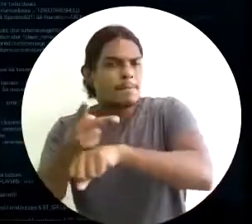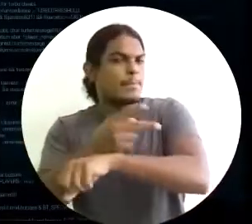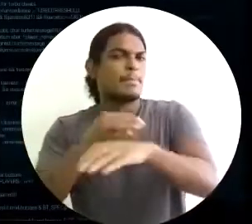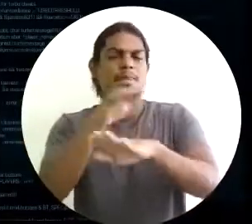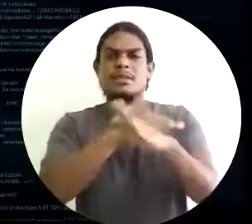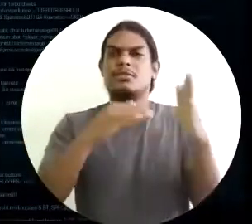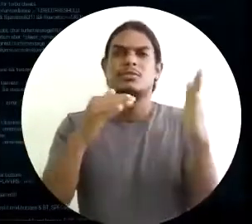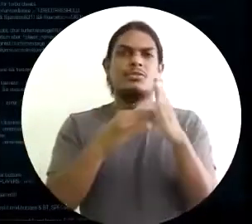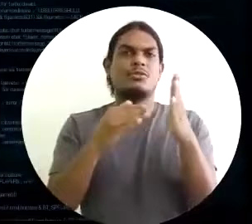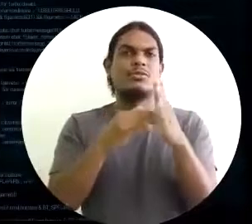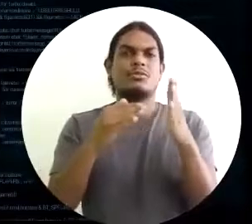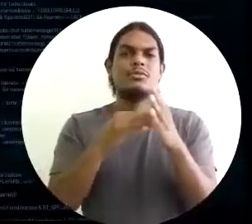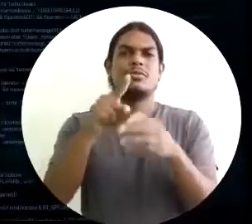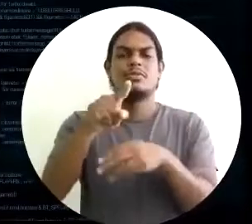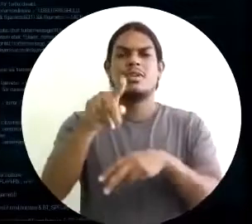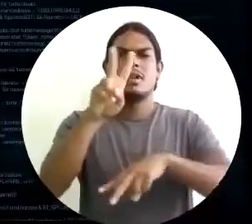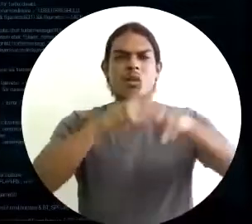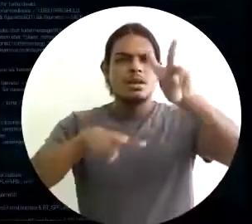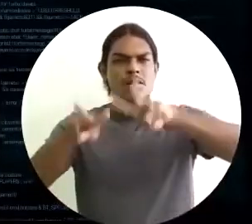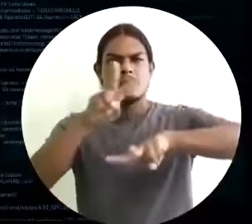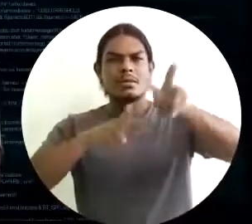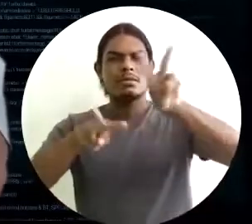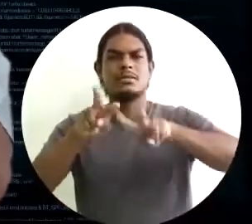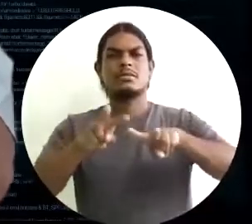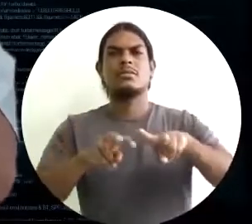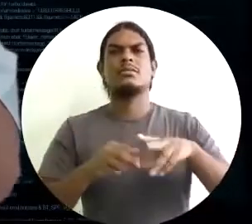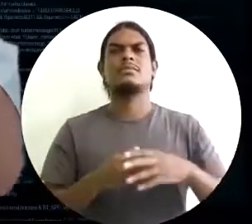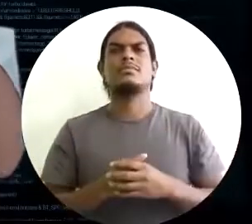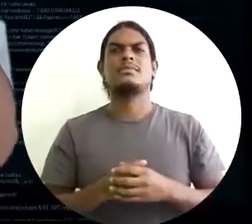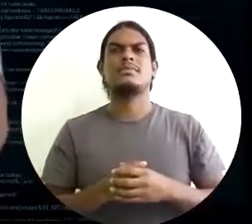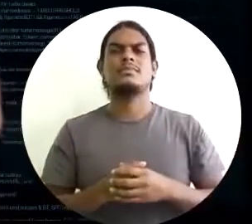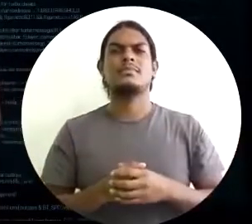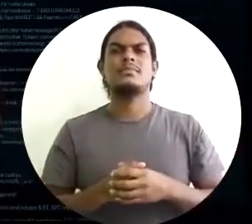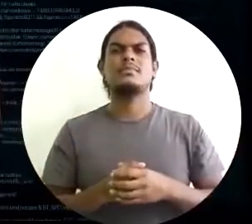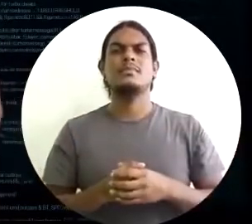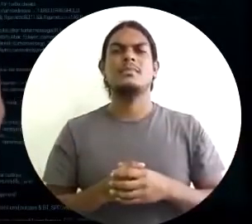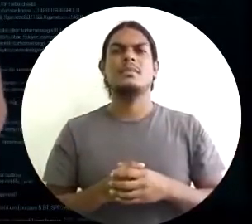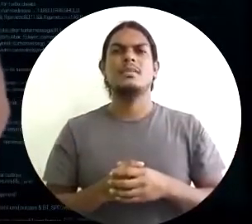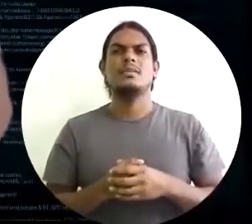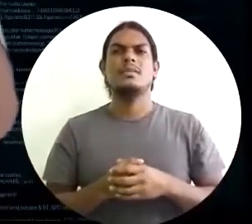desse menu.html, ele